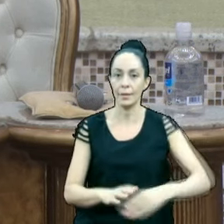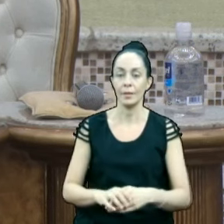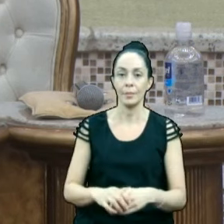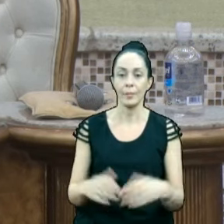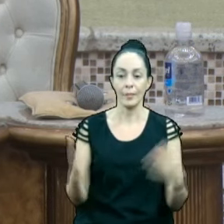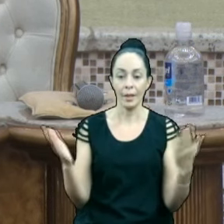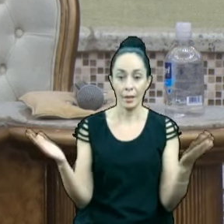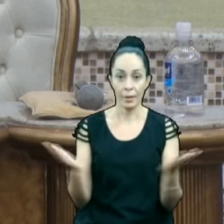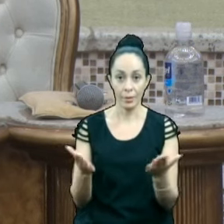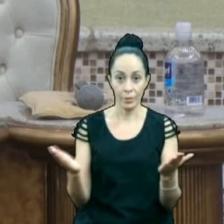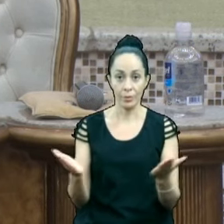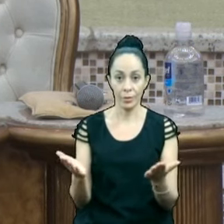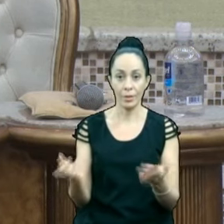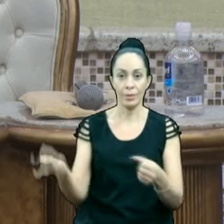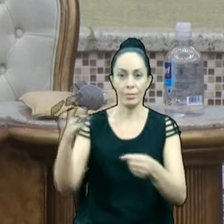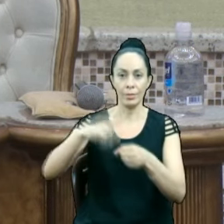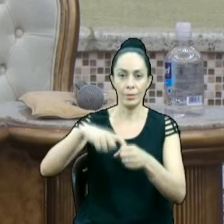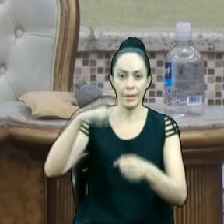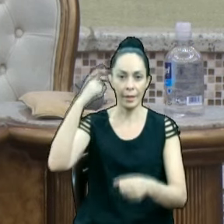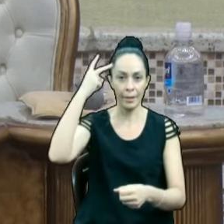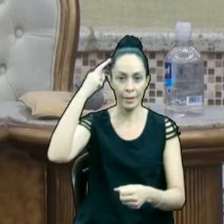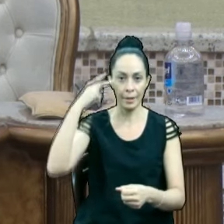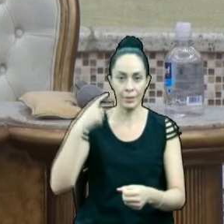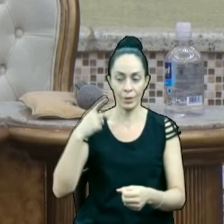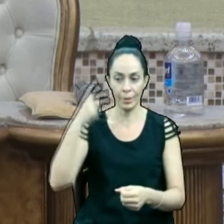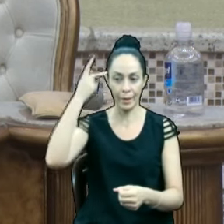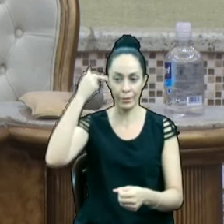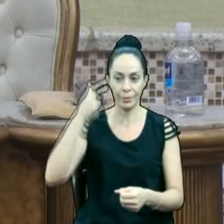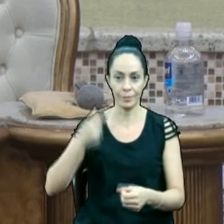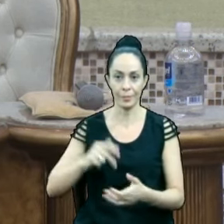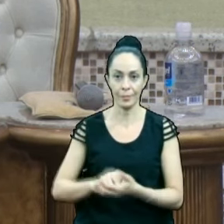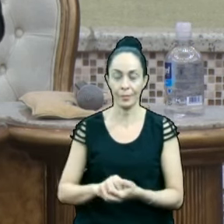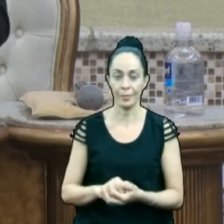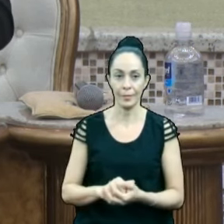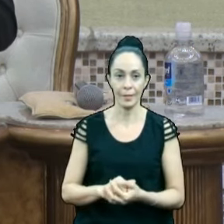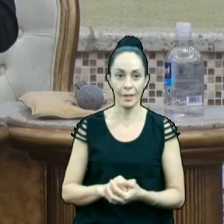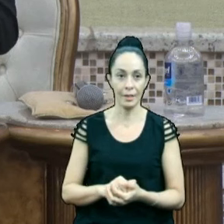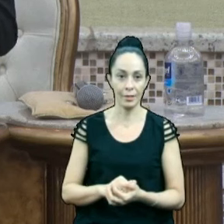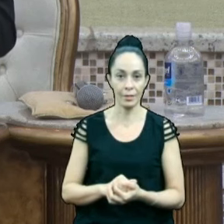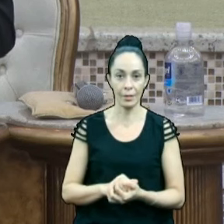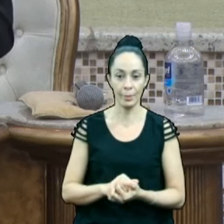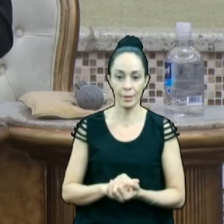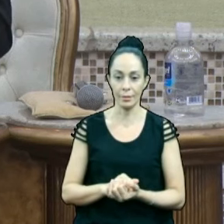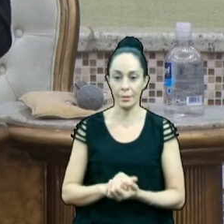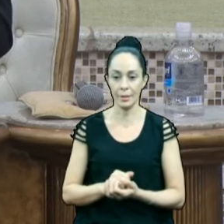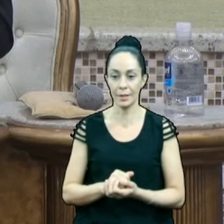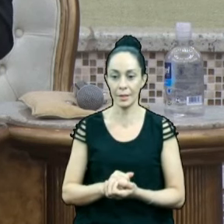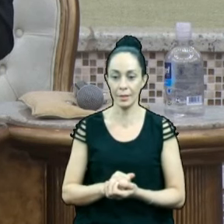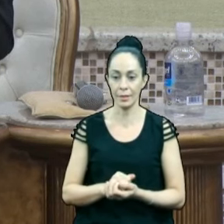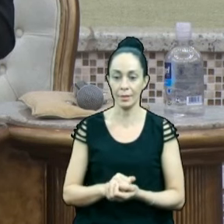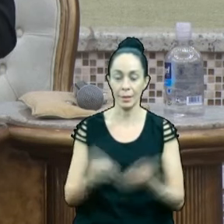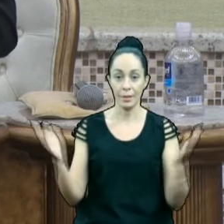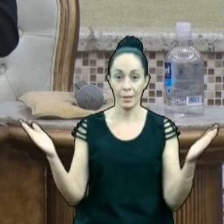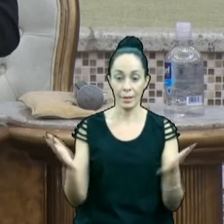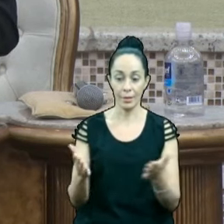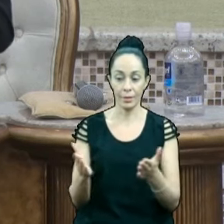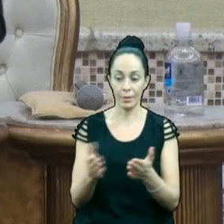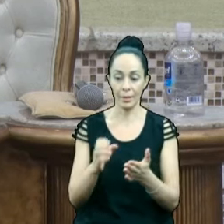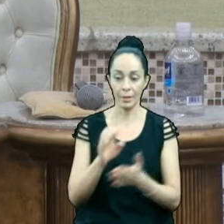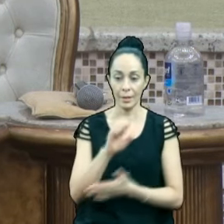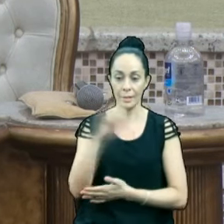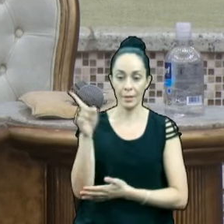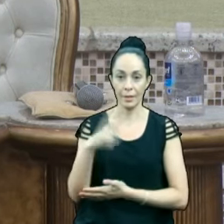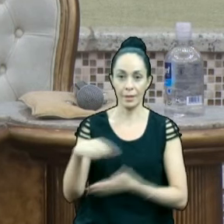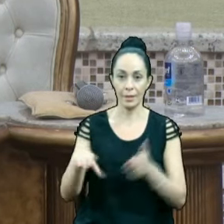normalidade tão maravilhosa para o povo de Deus Celebrar ao senhor pode levar os a passagem está Ezequiel